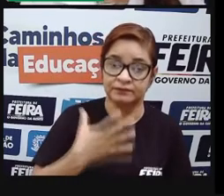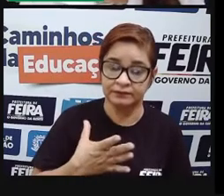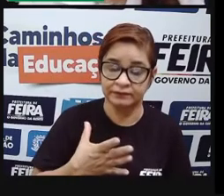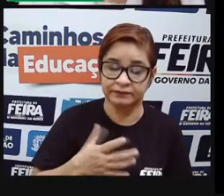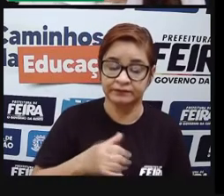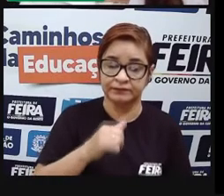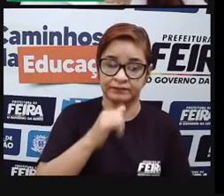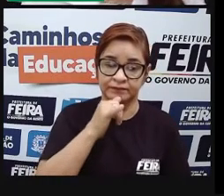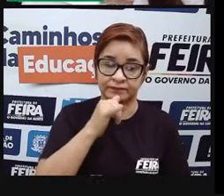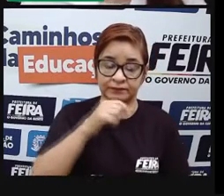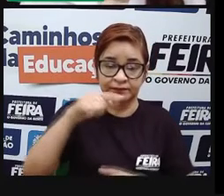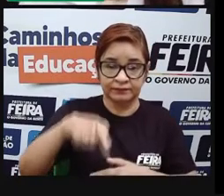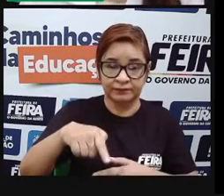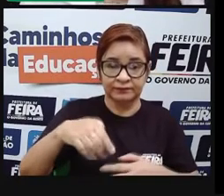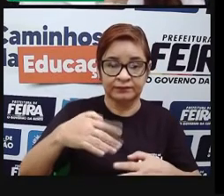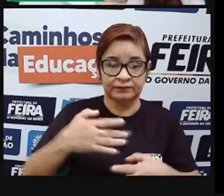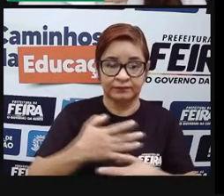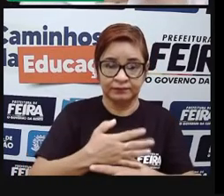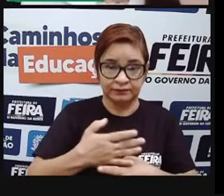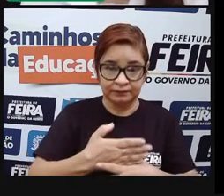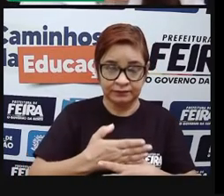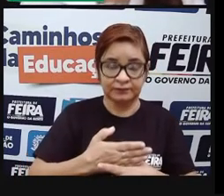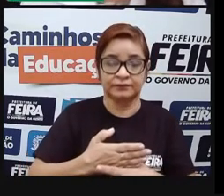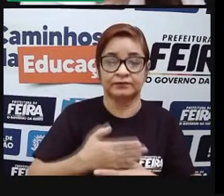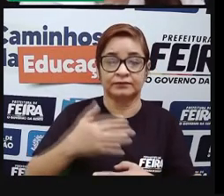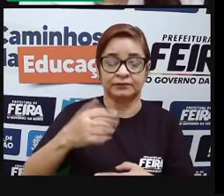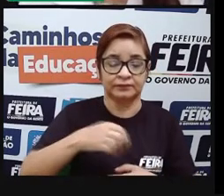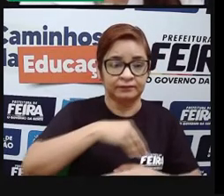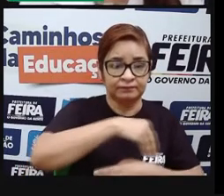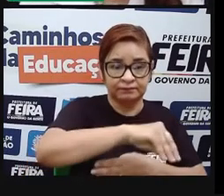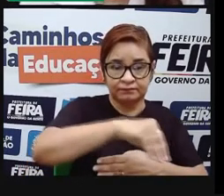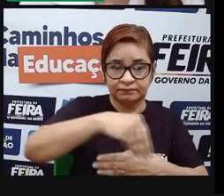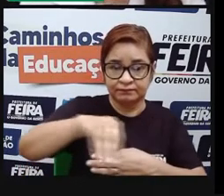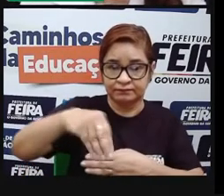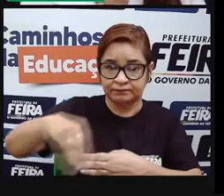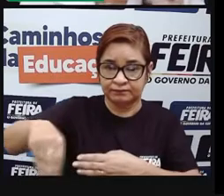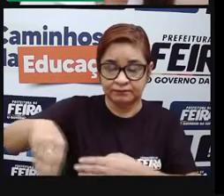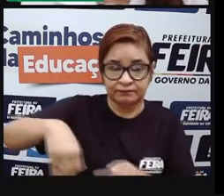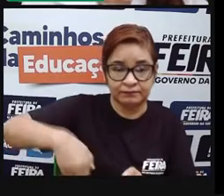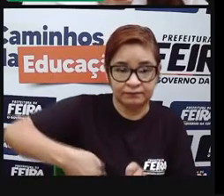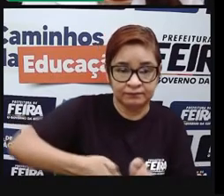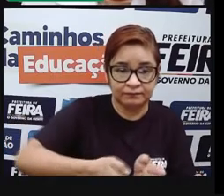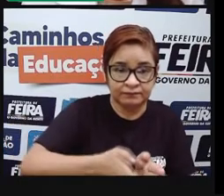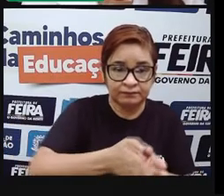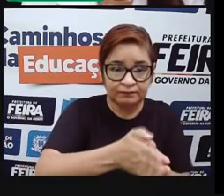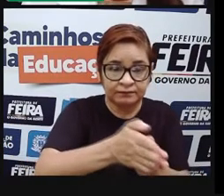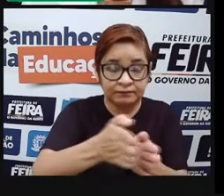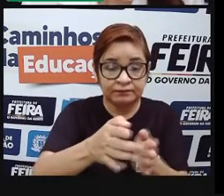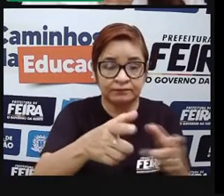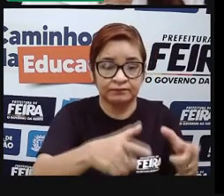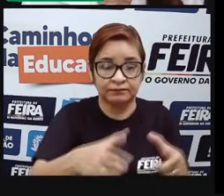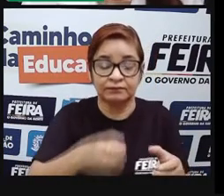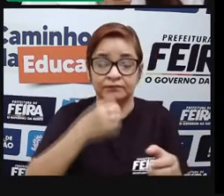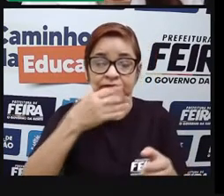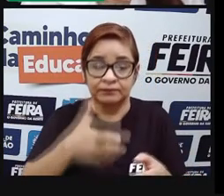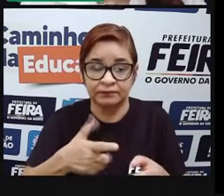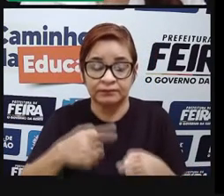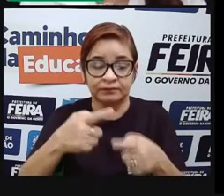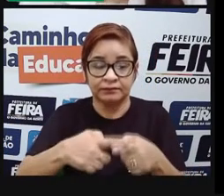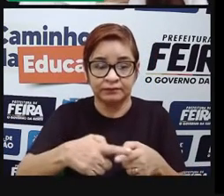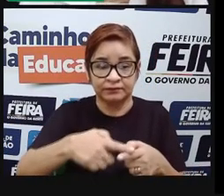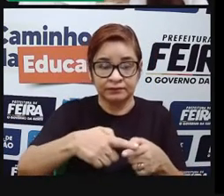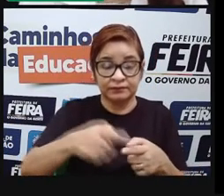outros ambientes para outras cidades para outros estados e tão serão tem uma localização privilegiada de